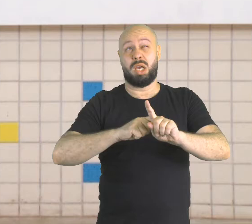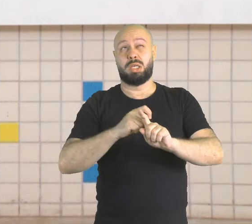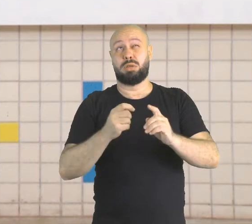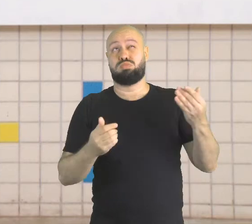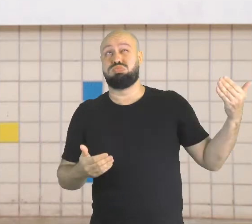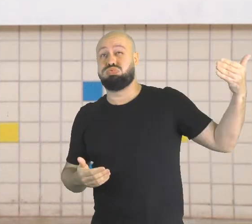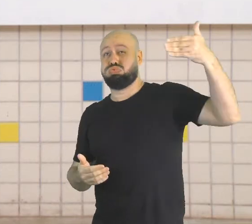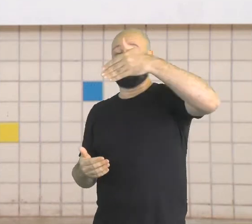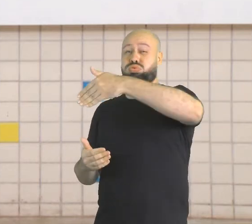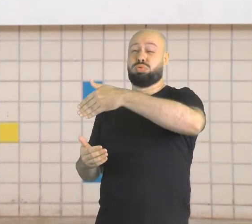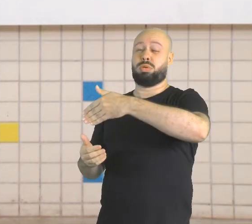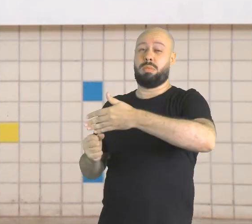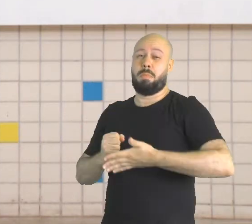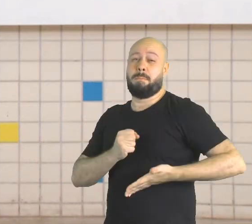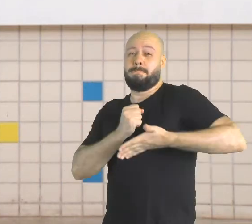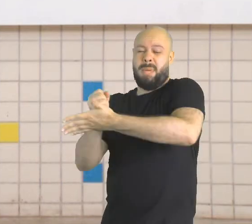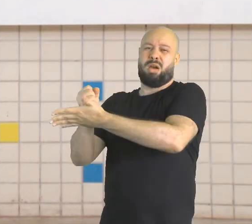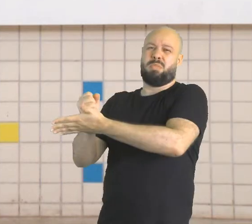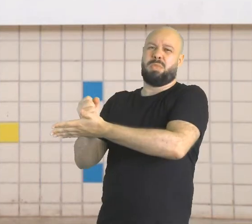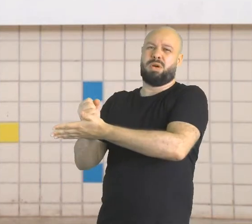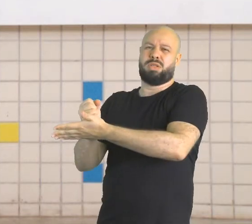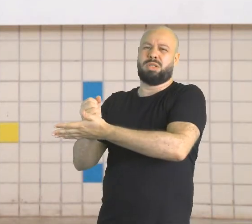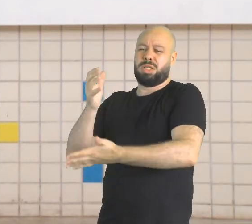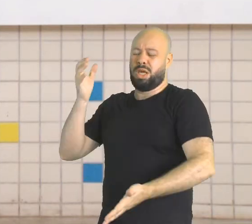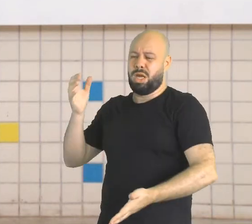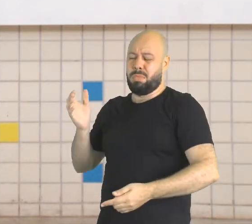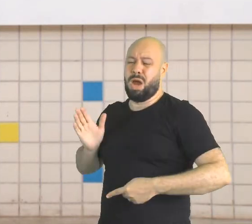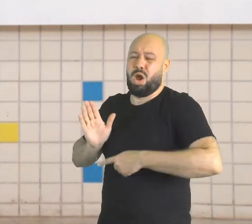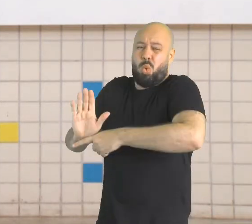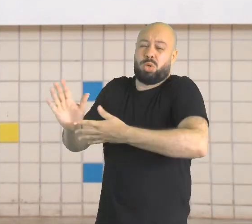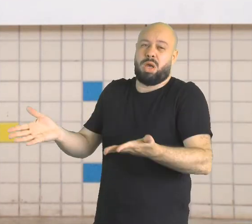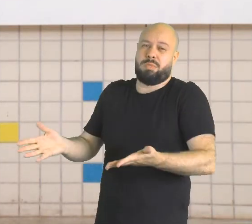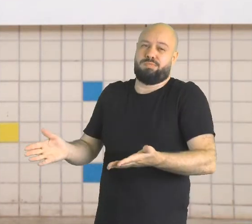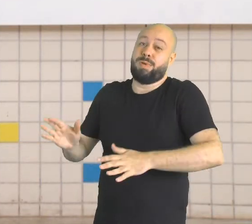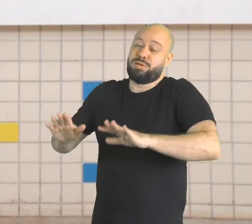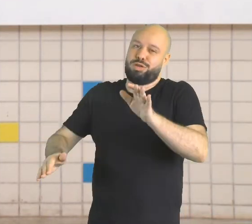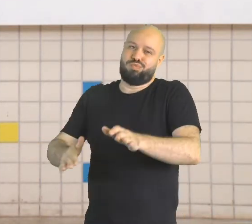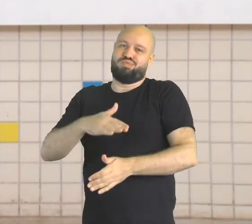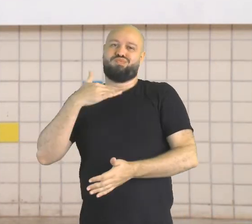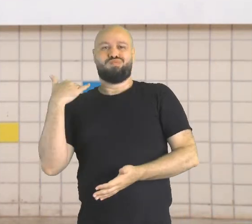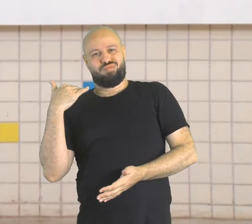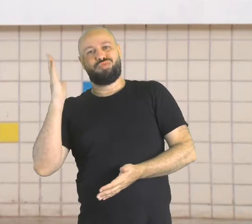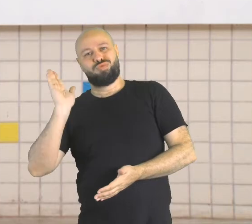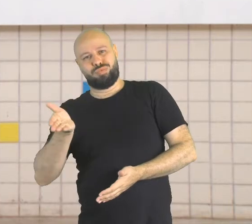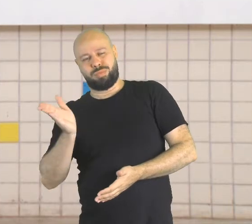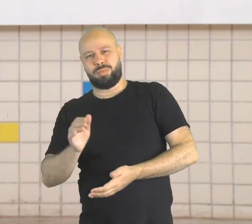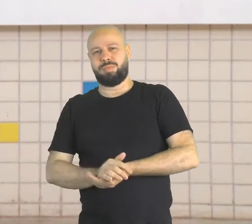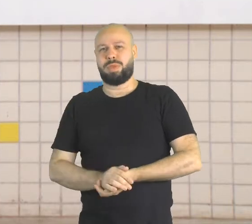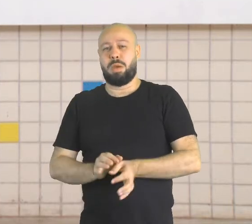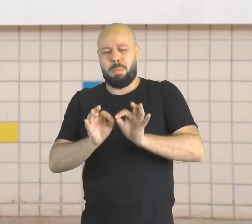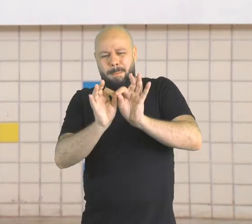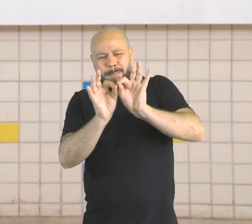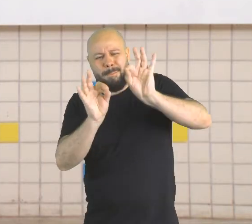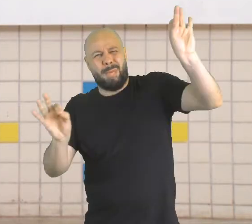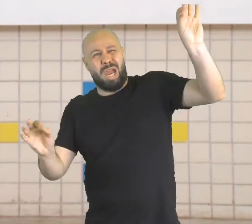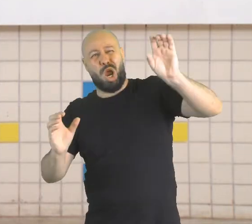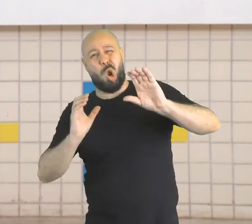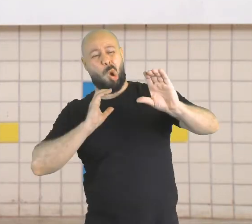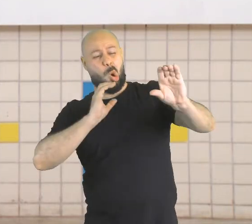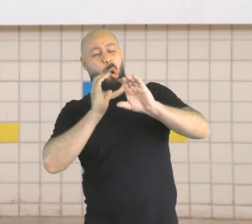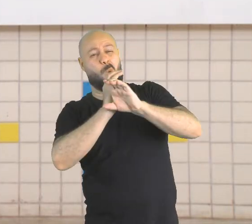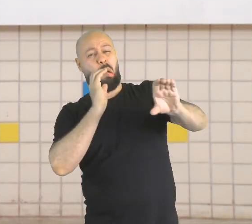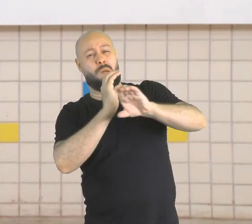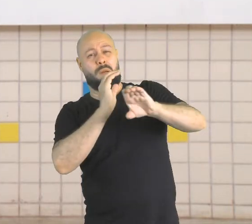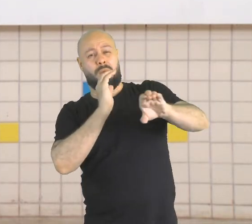viesse reforço de Portugal para socorrer esse capitão donatário, né, ele já teria morrido. Então, essa falta de distância, né, essa falta de comunicação,